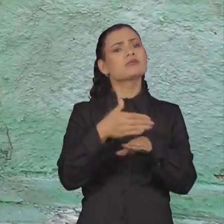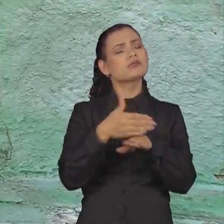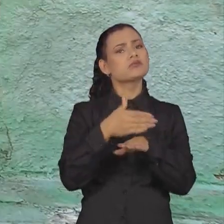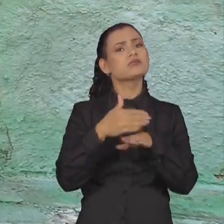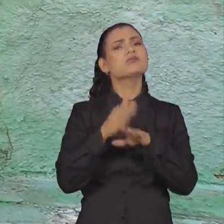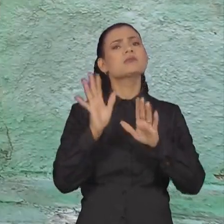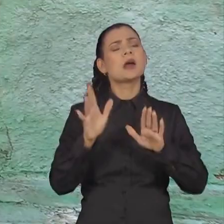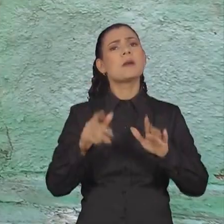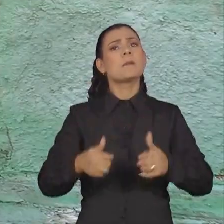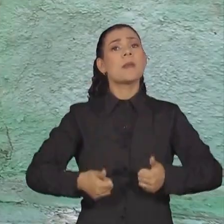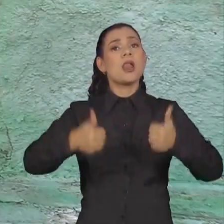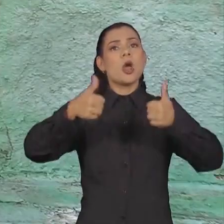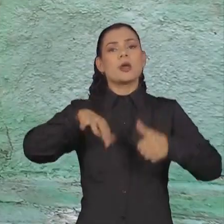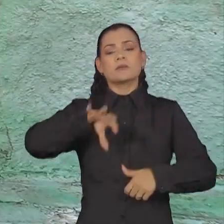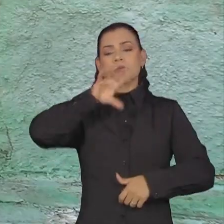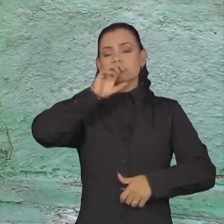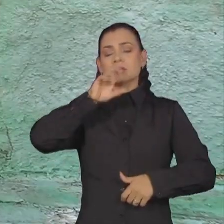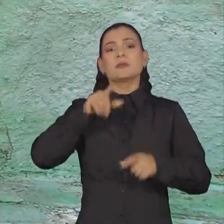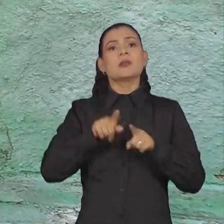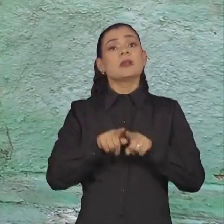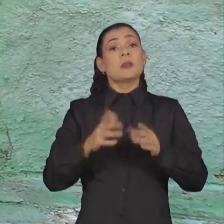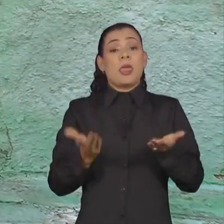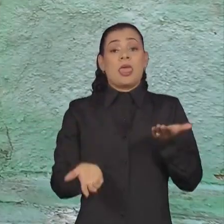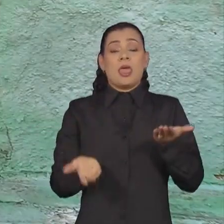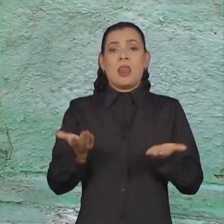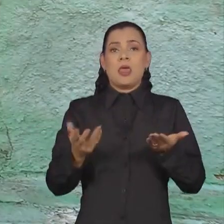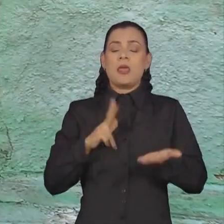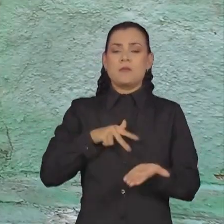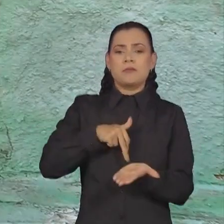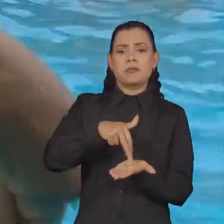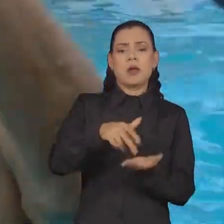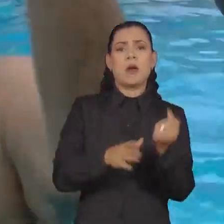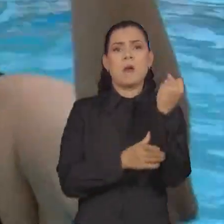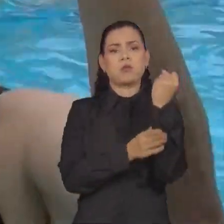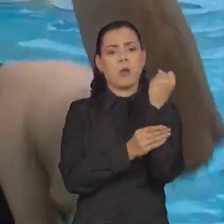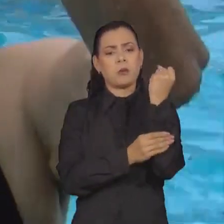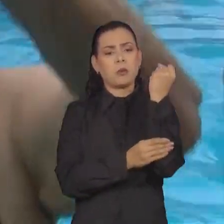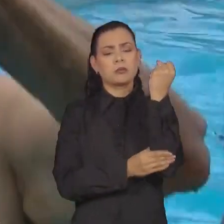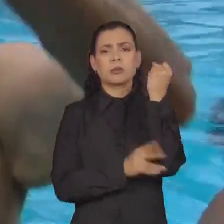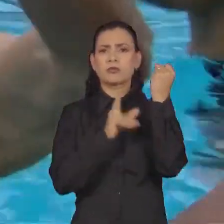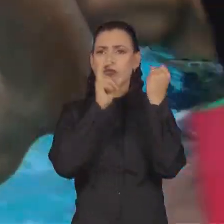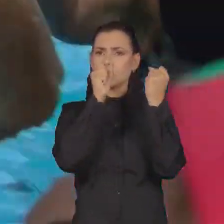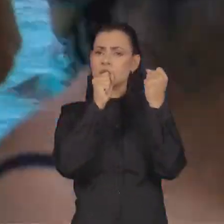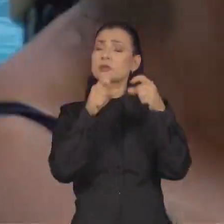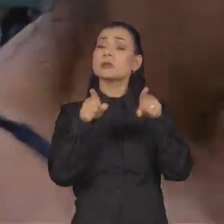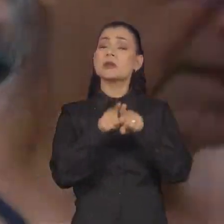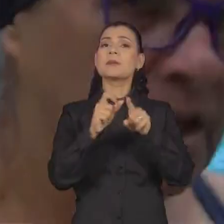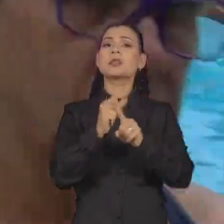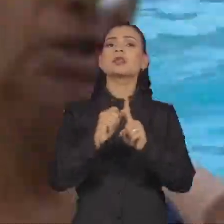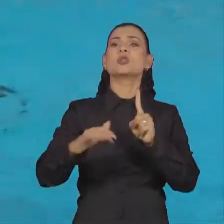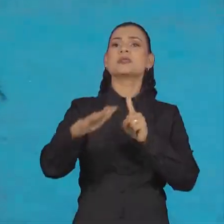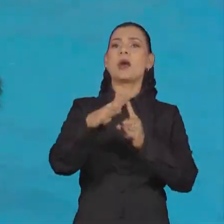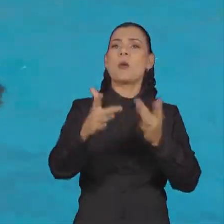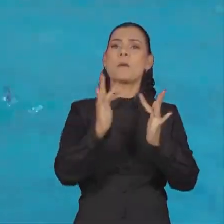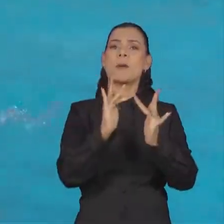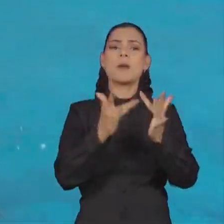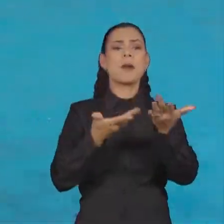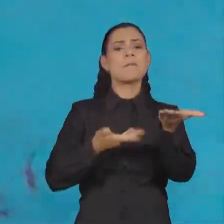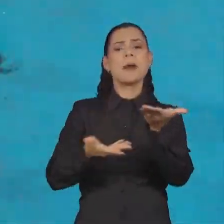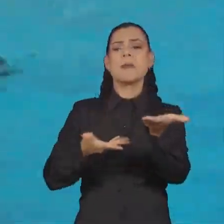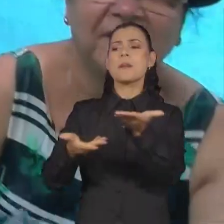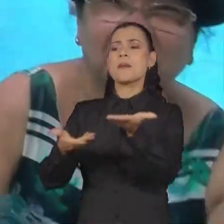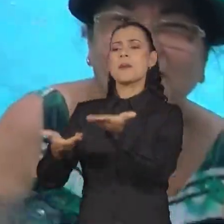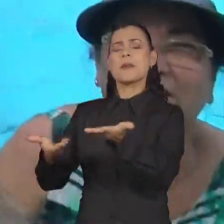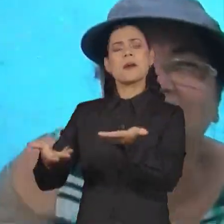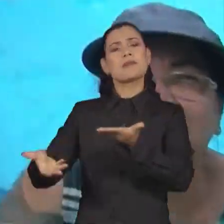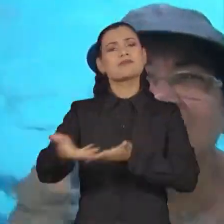sua capacidade respiratória, o equilíbrio, os tônus musculares e principalmente a questão social, a interação e a forma